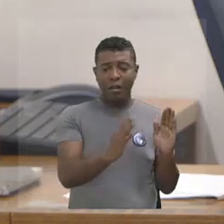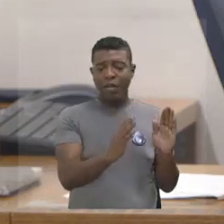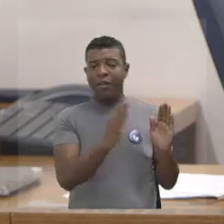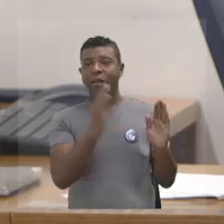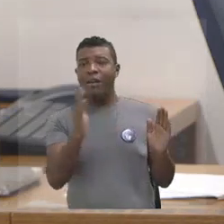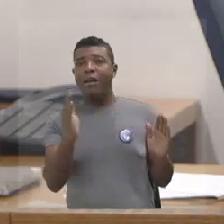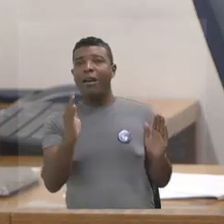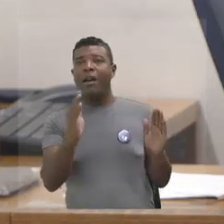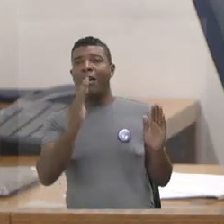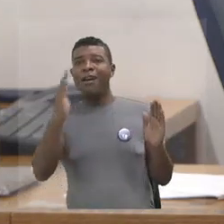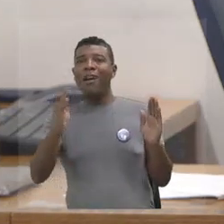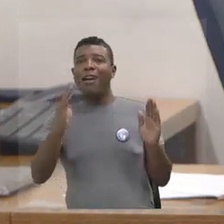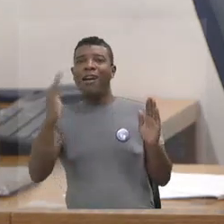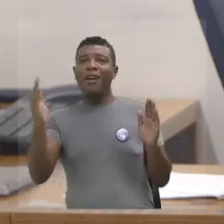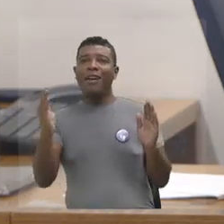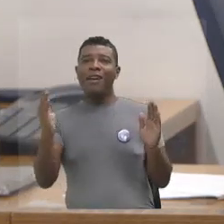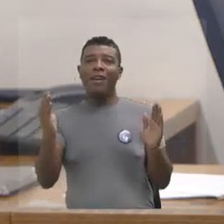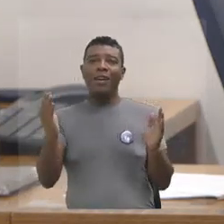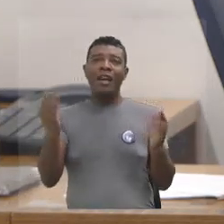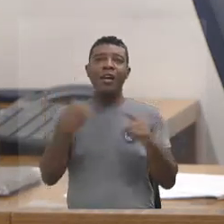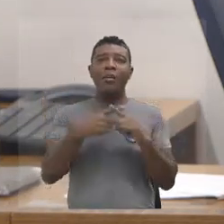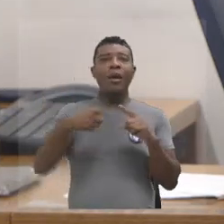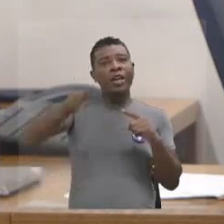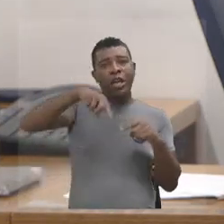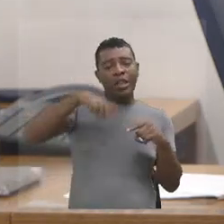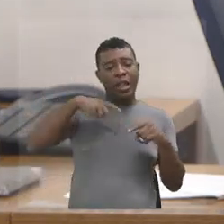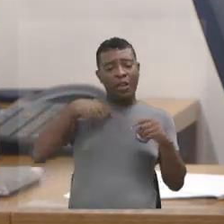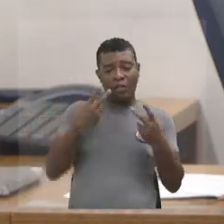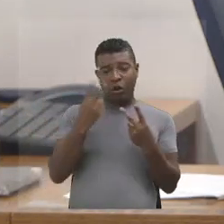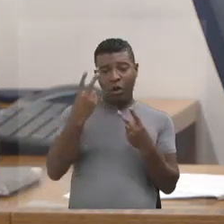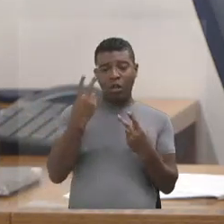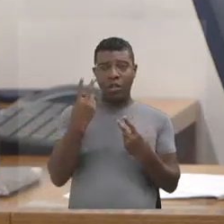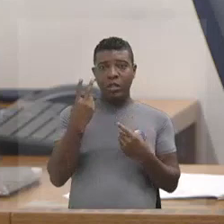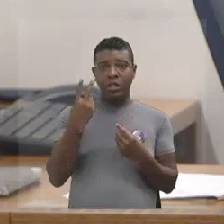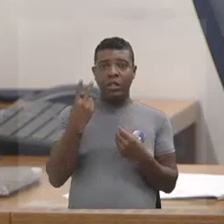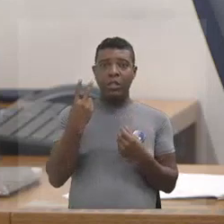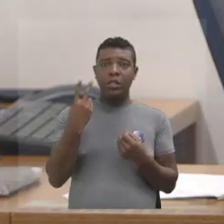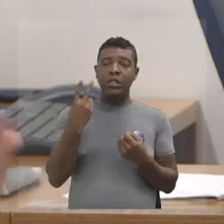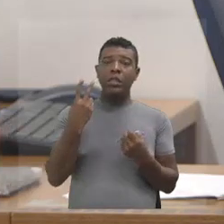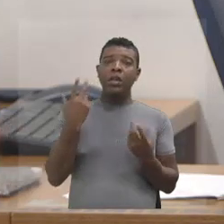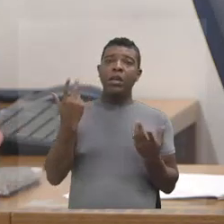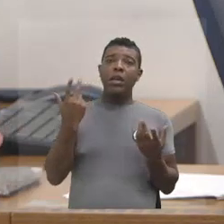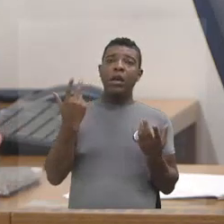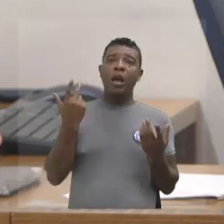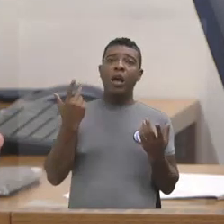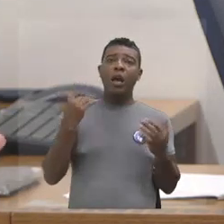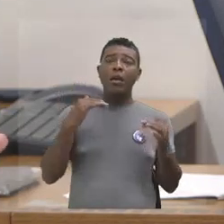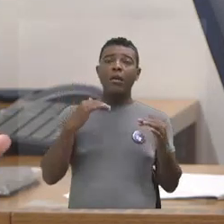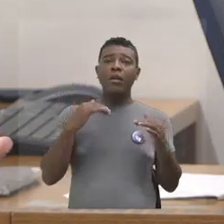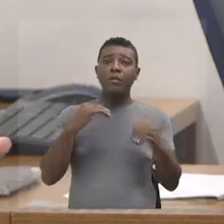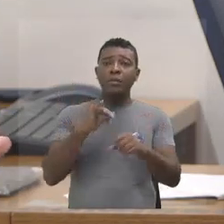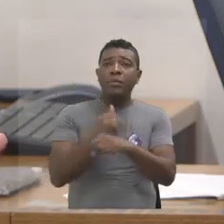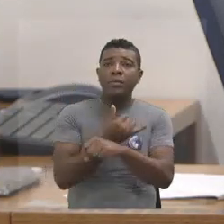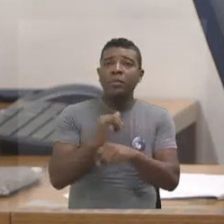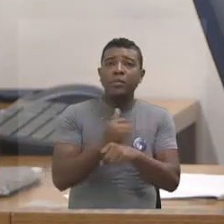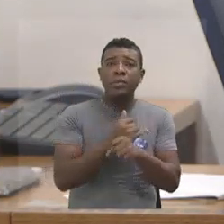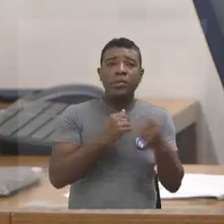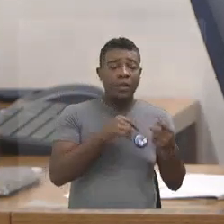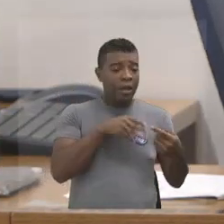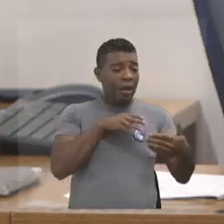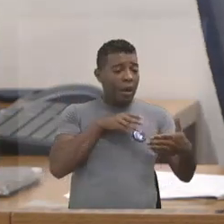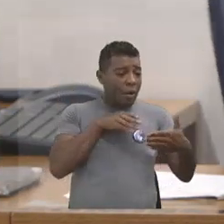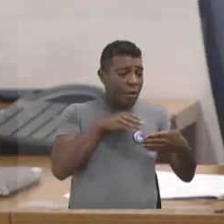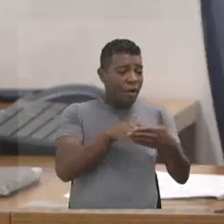quer dizer você constrói a gente teve dois movimentos né é chegou na no prazo final do descomicionamento